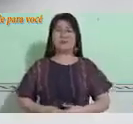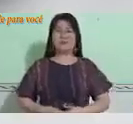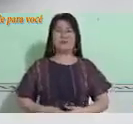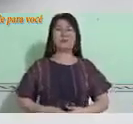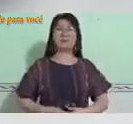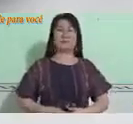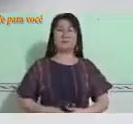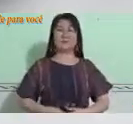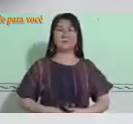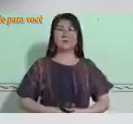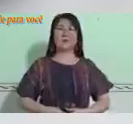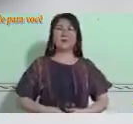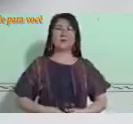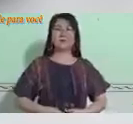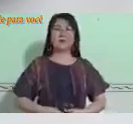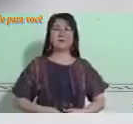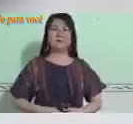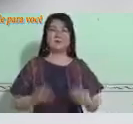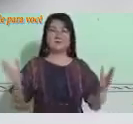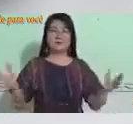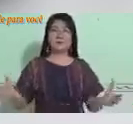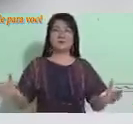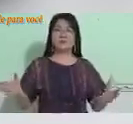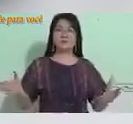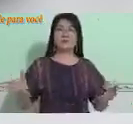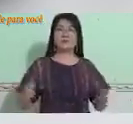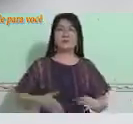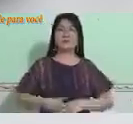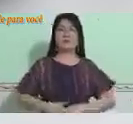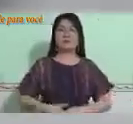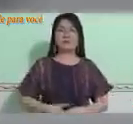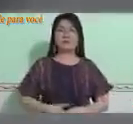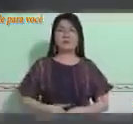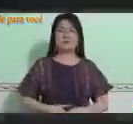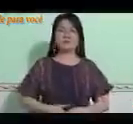saiba mais sobre os exames para diagnosticar a asma.